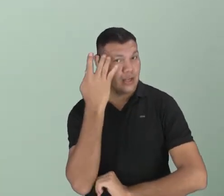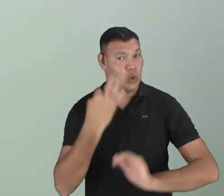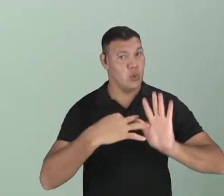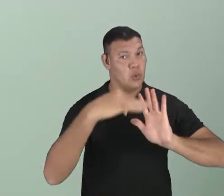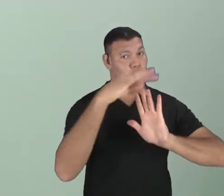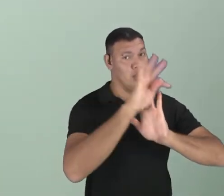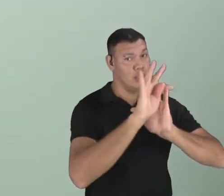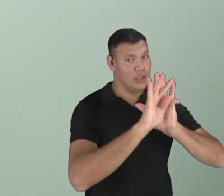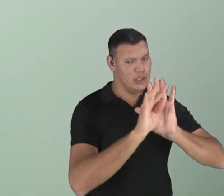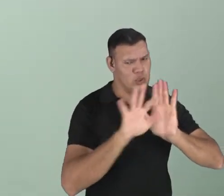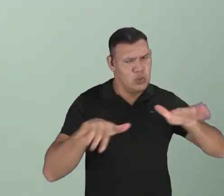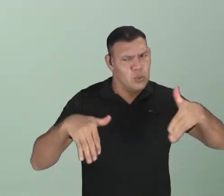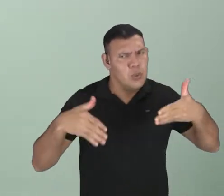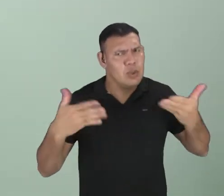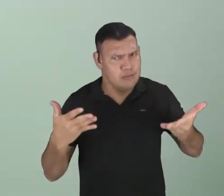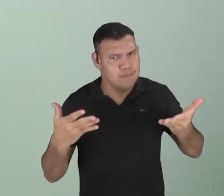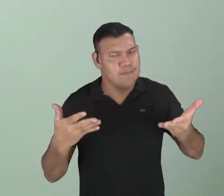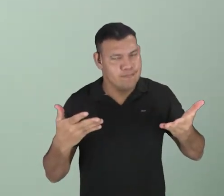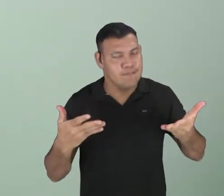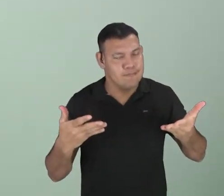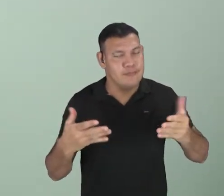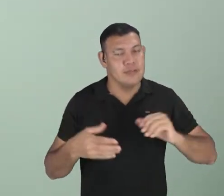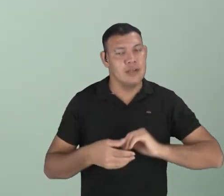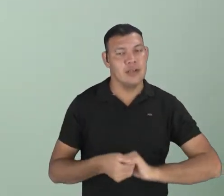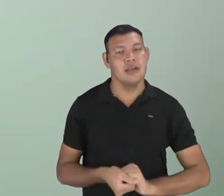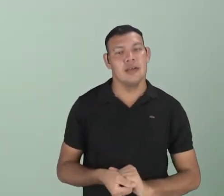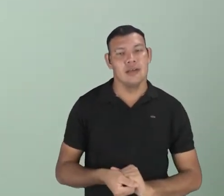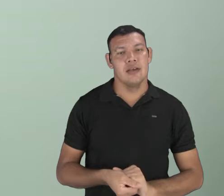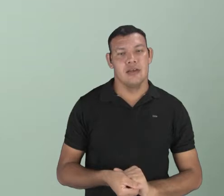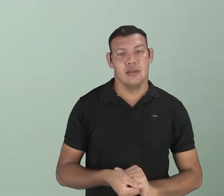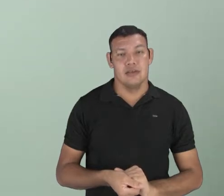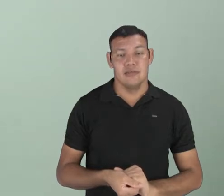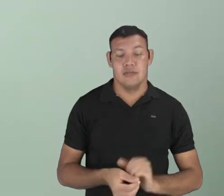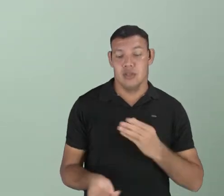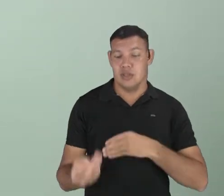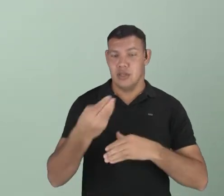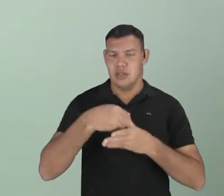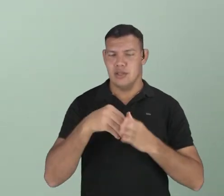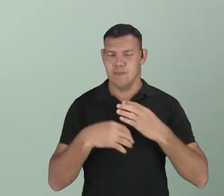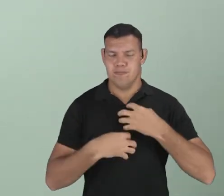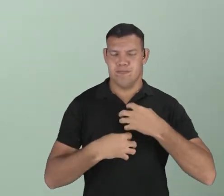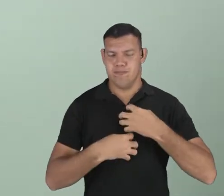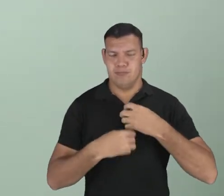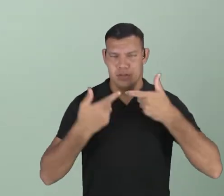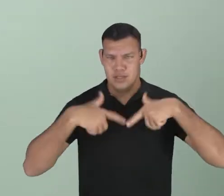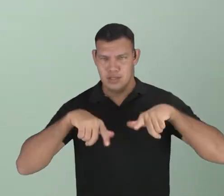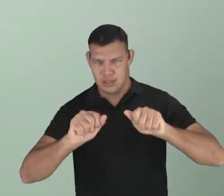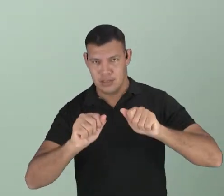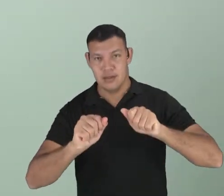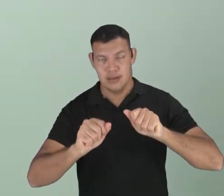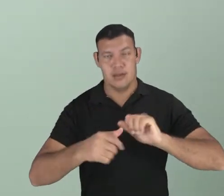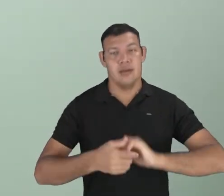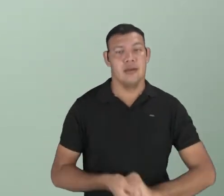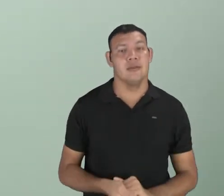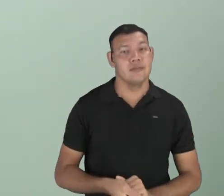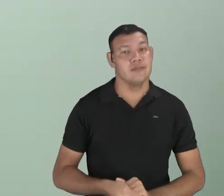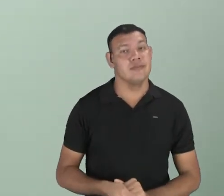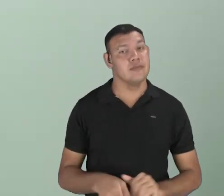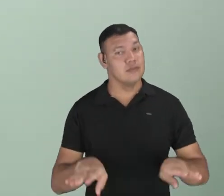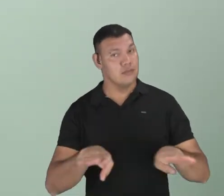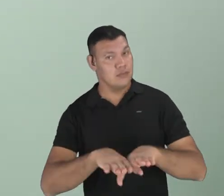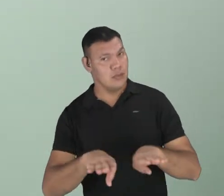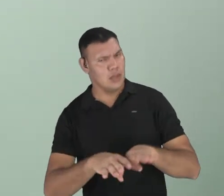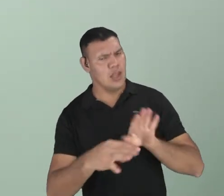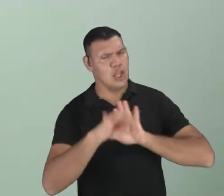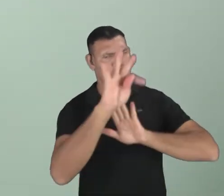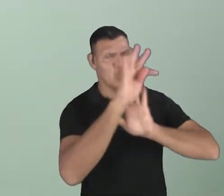os textos que vão predominar naquela função, você vai saber resolver. Claro, é evidente que